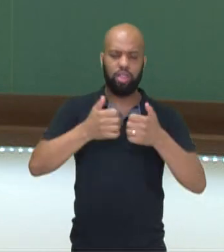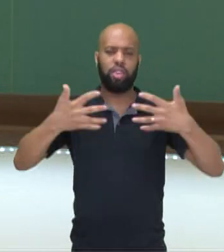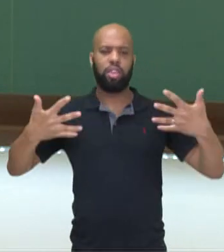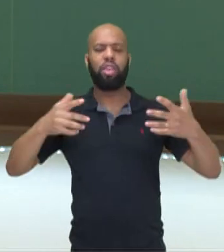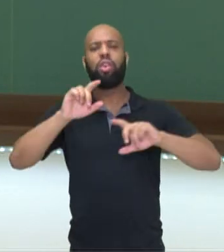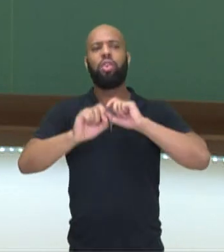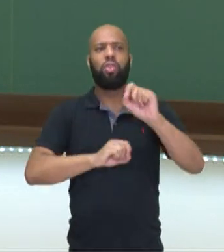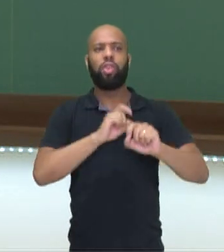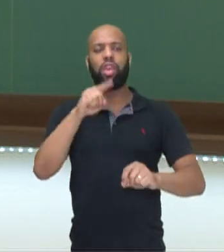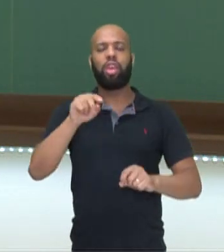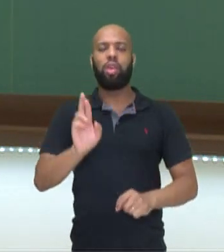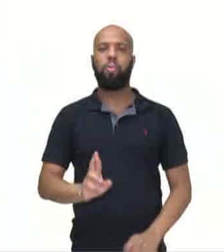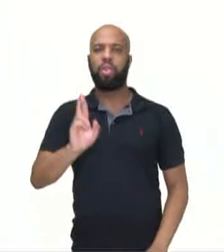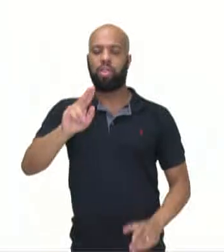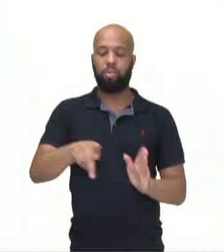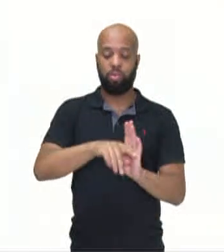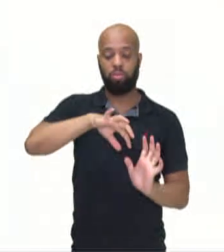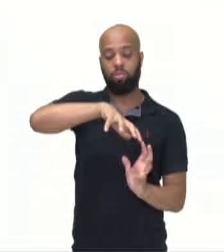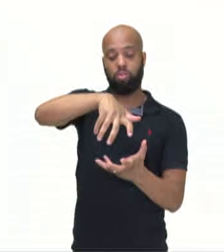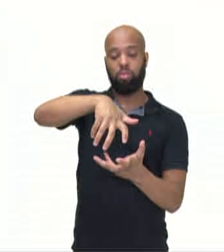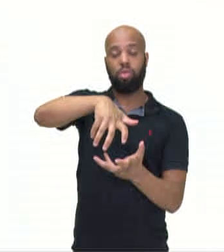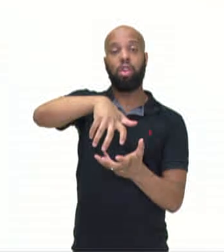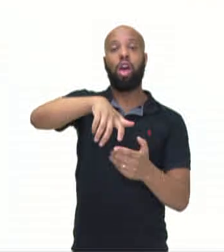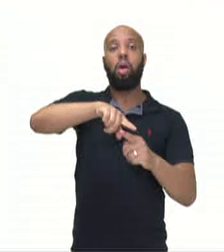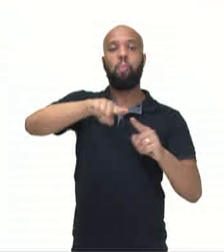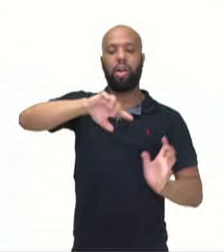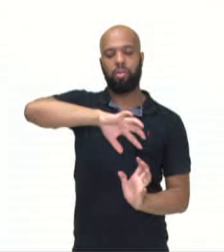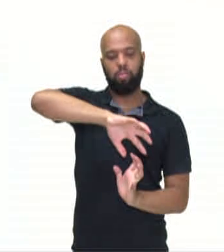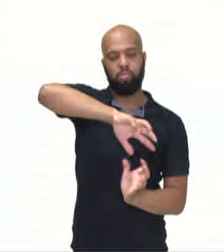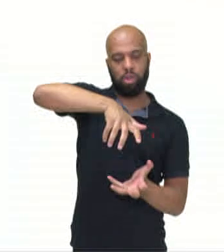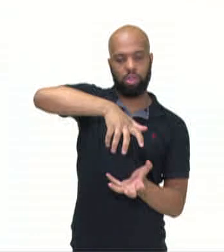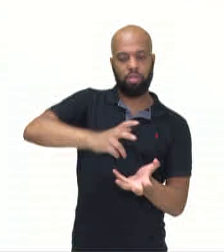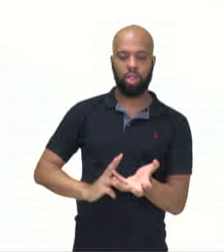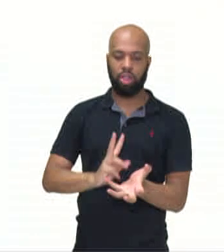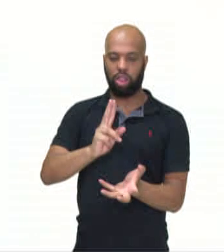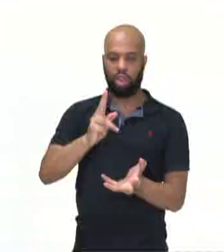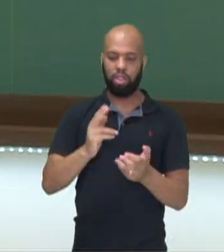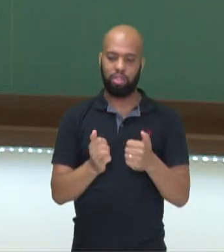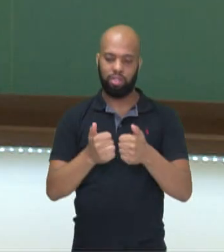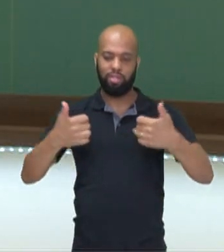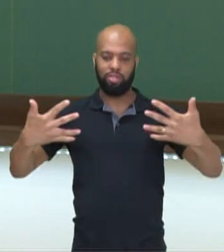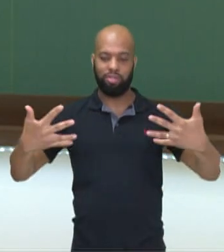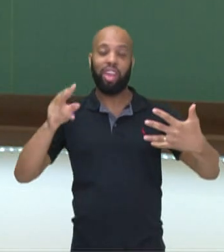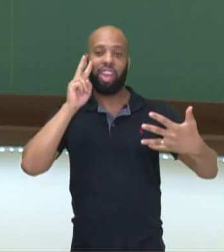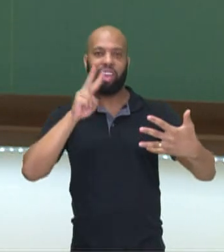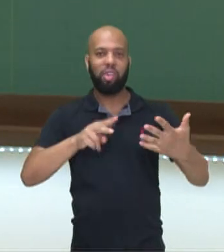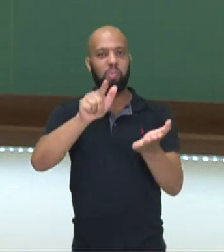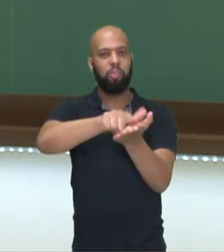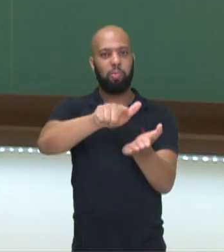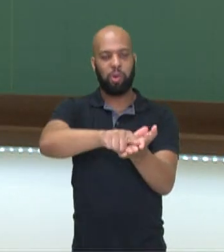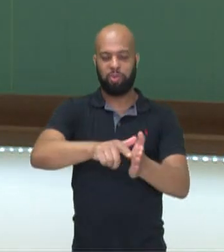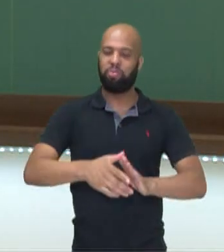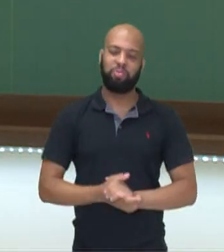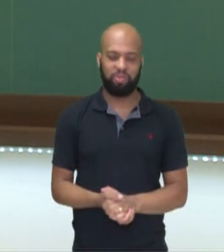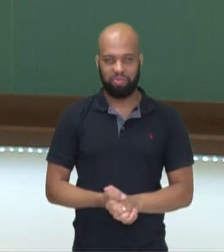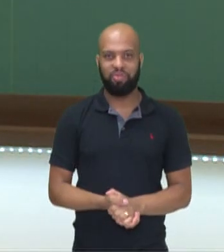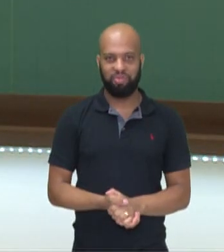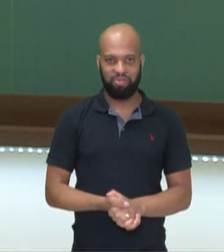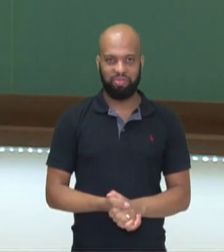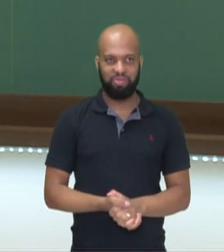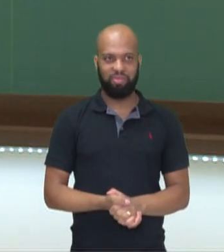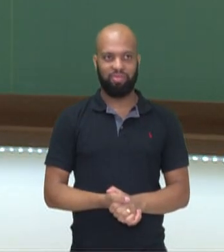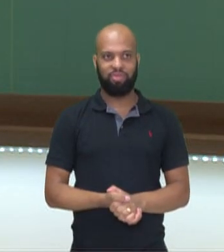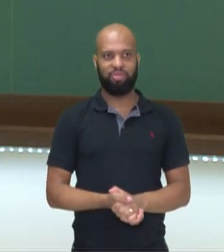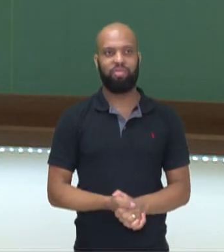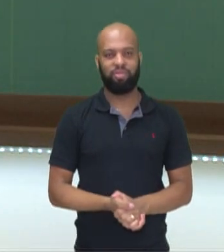planisfério? É a representação do globo terrestre de forma plana. Você pegou o nosso planeta, abriu para transformar, para visualizar